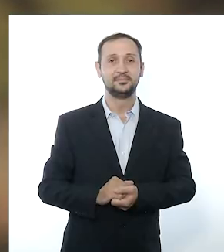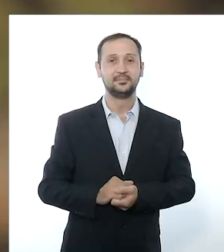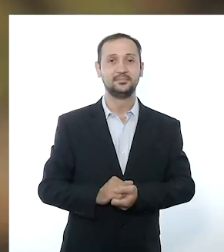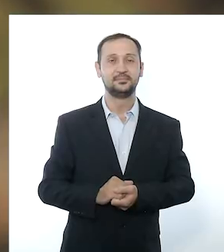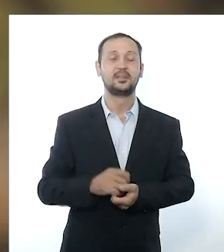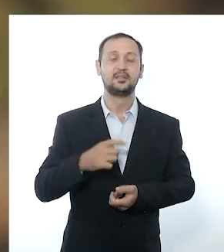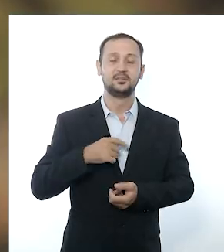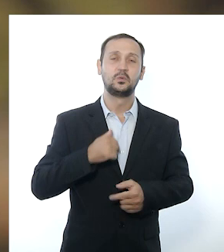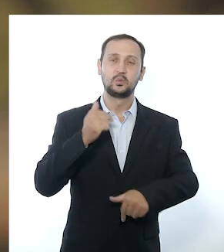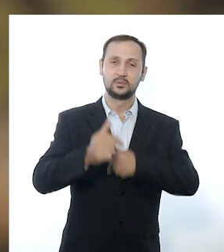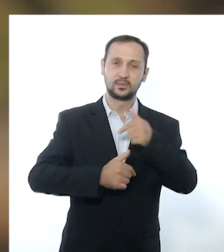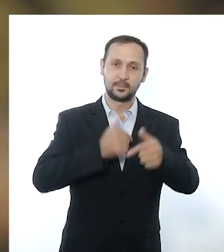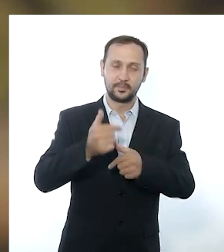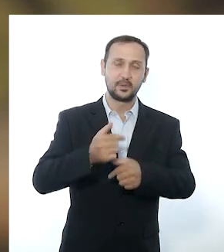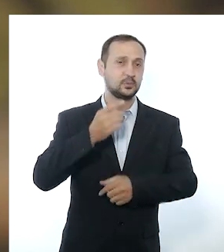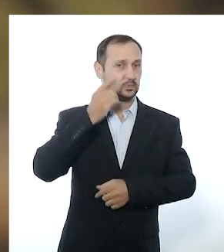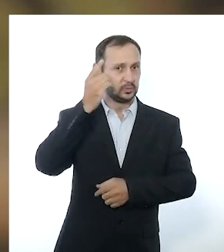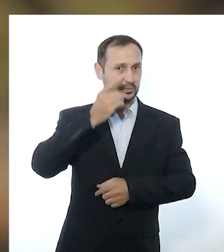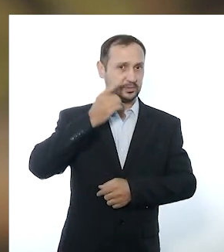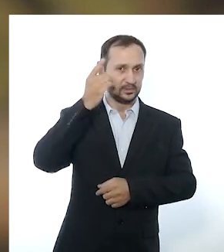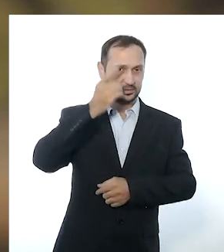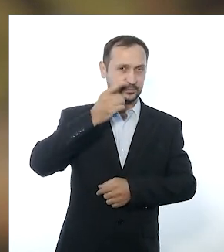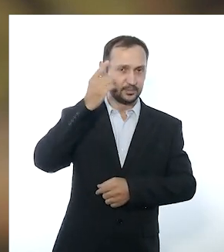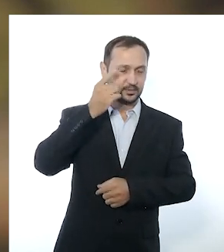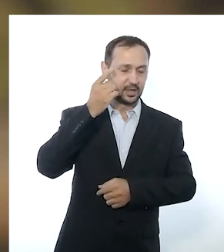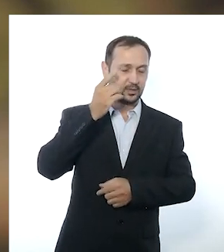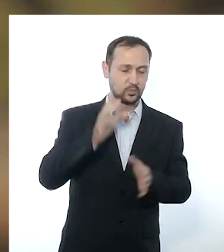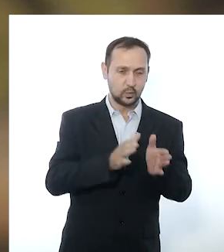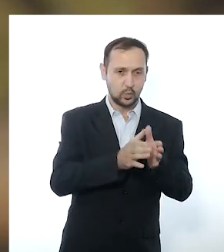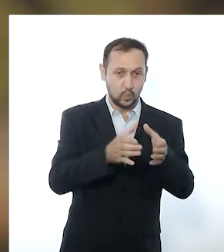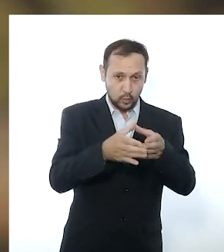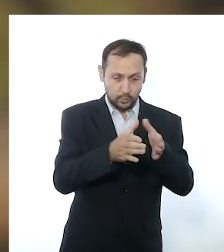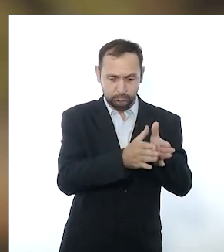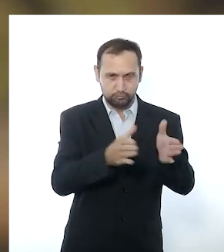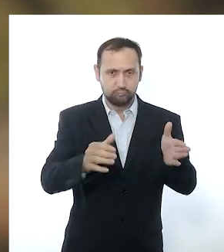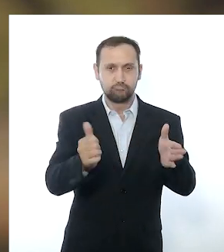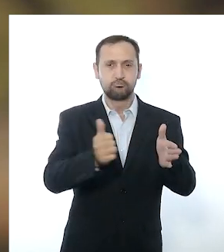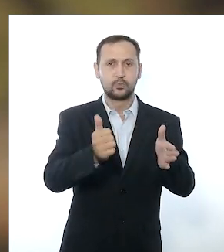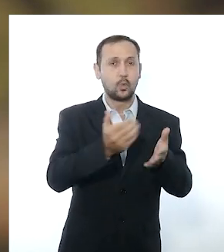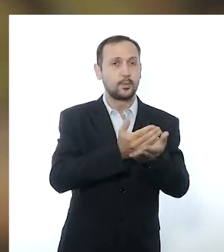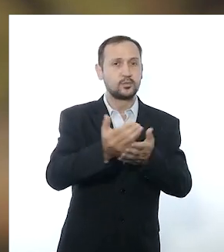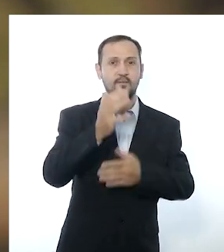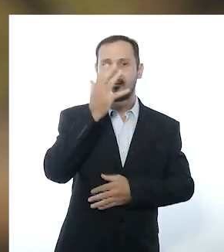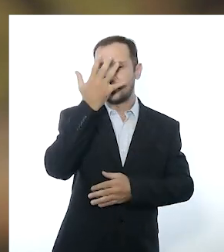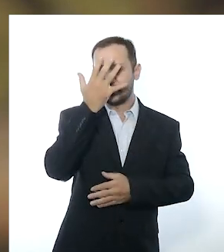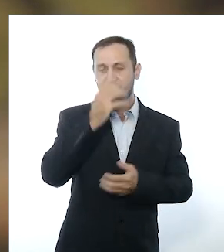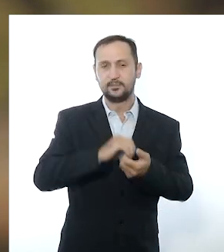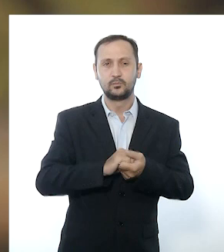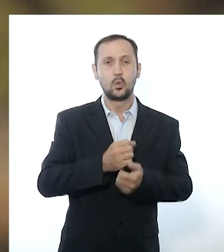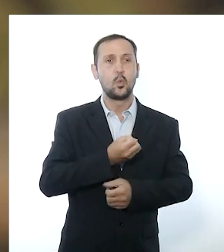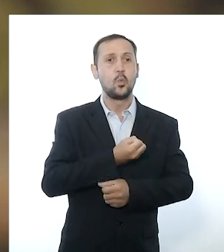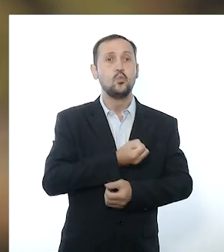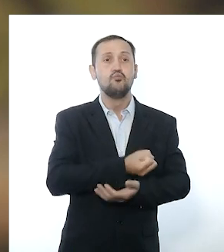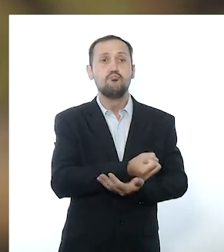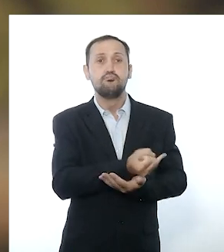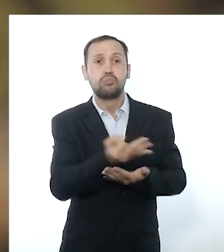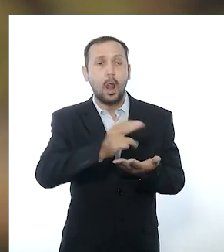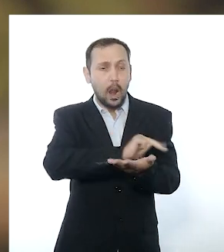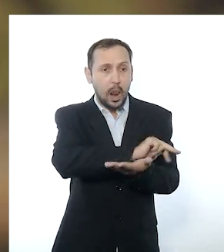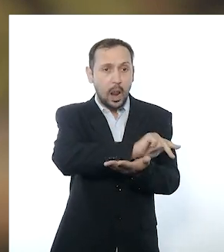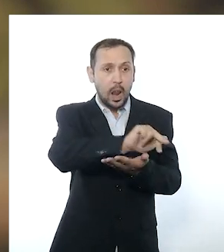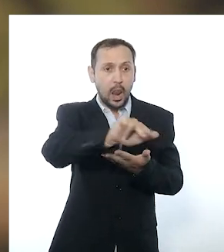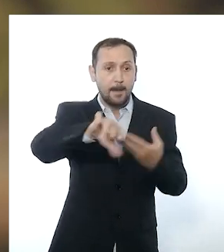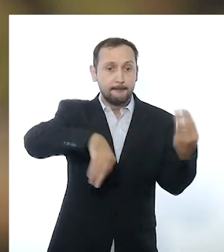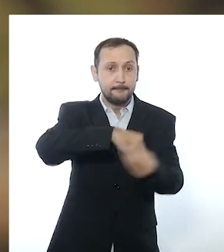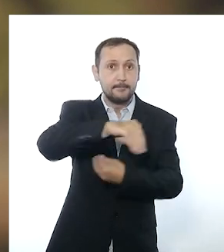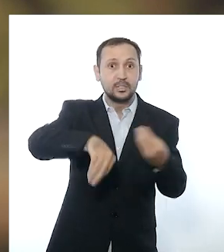O mandato dos deputados da 11ª legislatura começou em fevereiro. Com maior pluralidade de